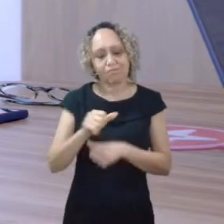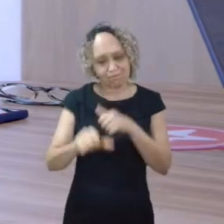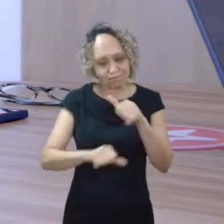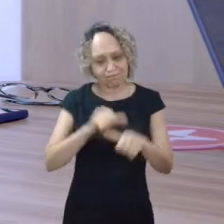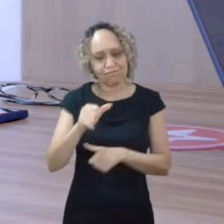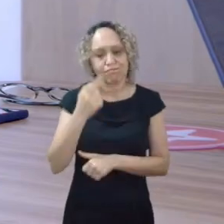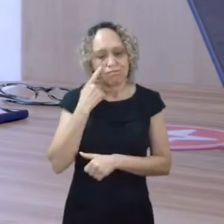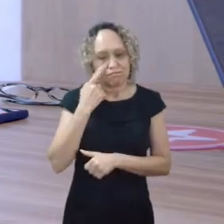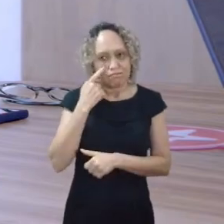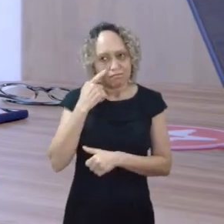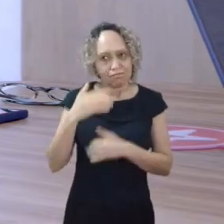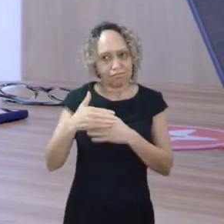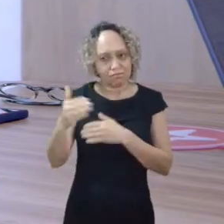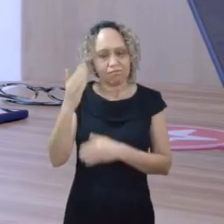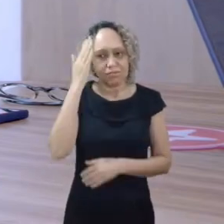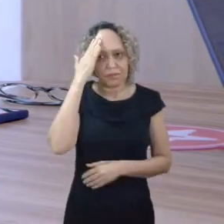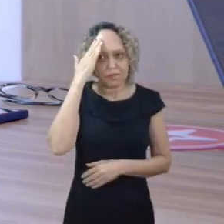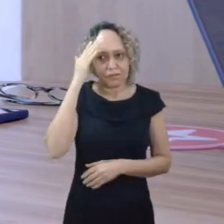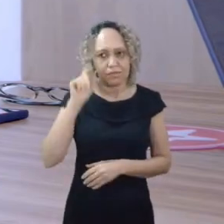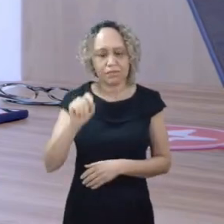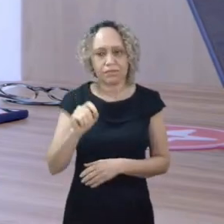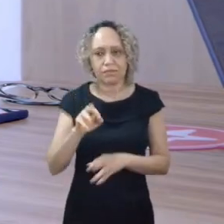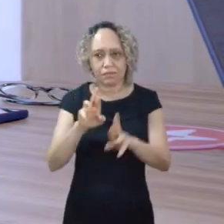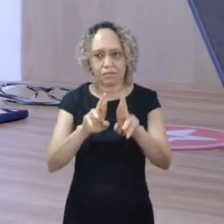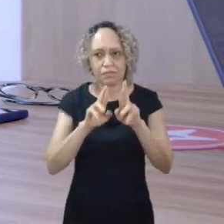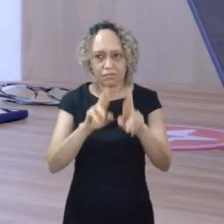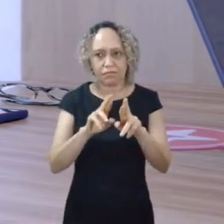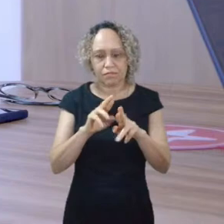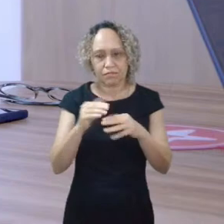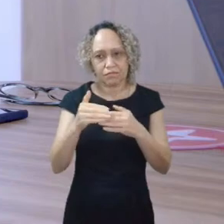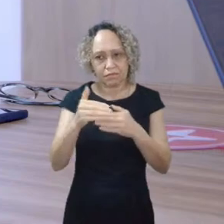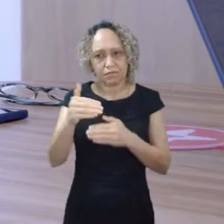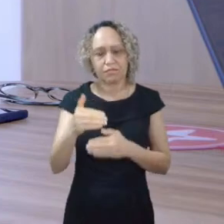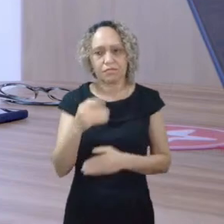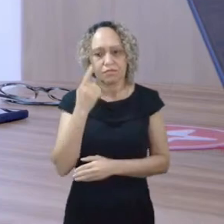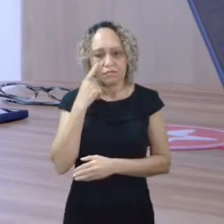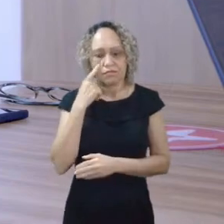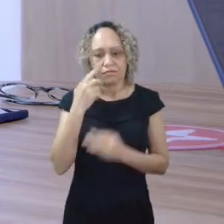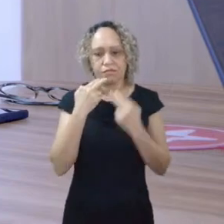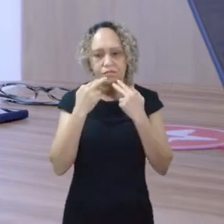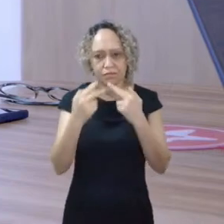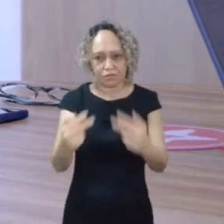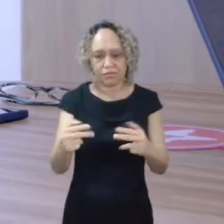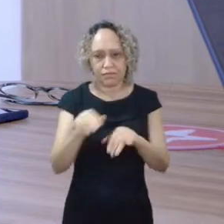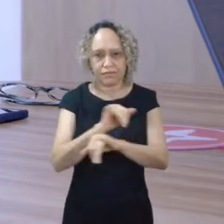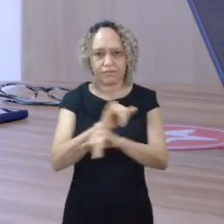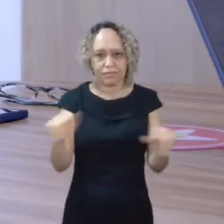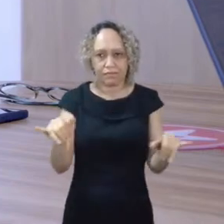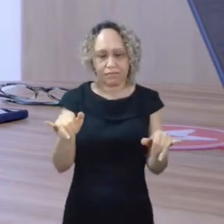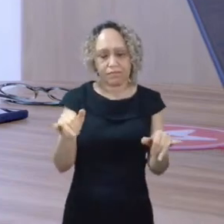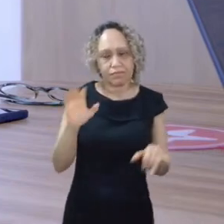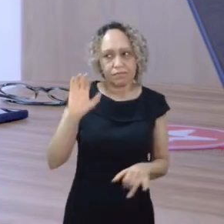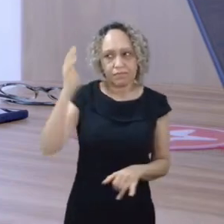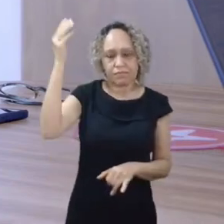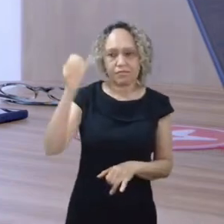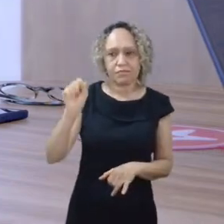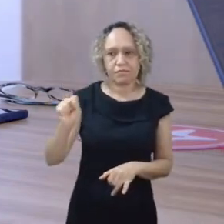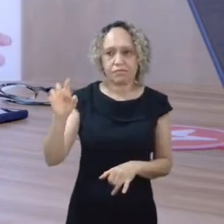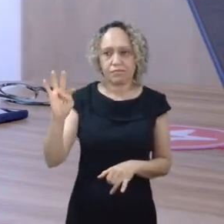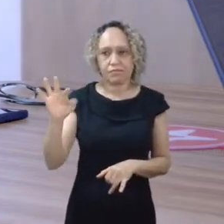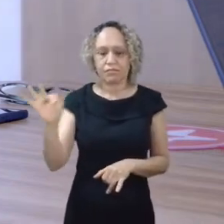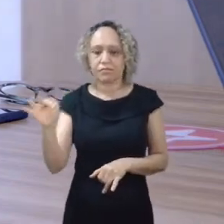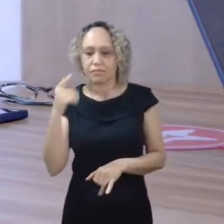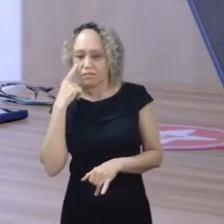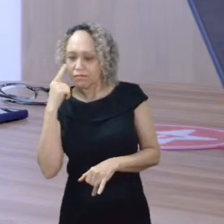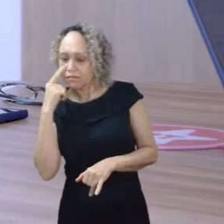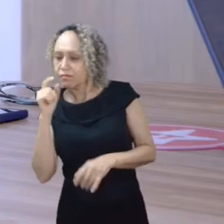e muito, e a gente espera em breve ter essas novidades aí implementadas pelas decisões do Supremo. Vamos ver como é que o Legislativo vai reagir, se vai ter,